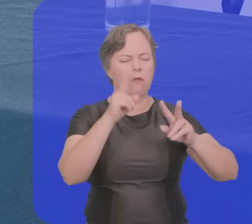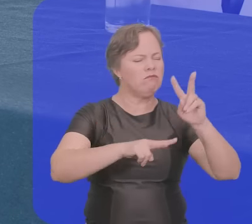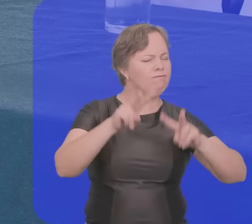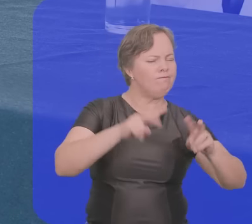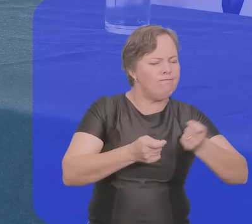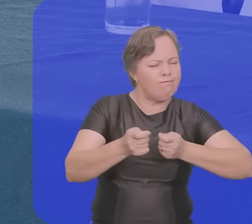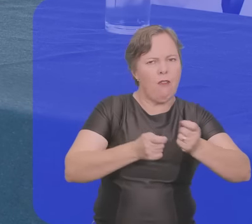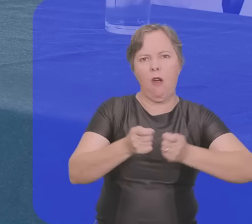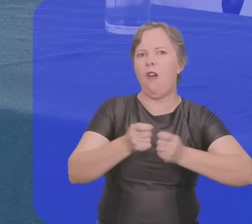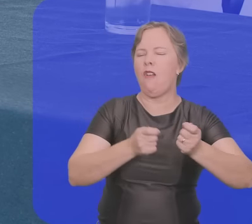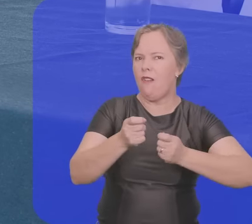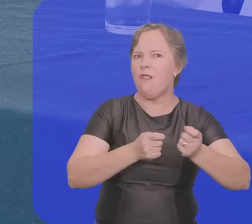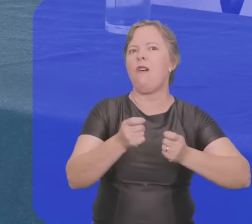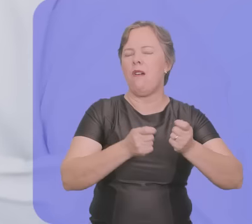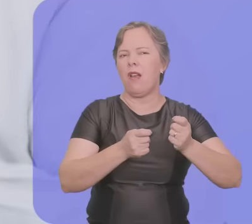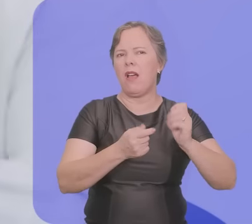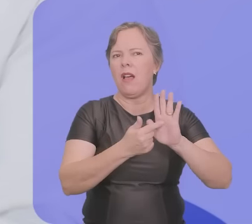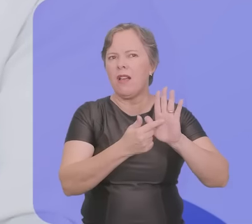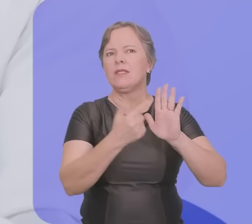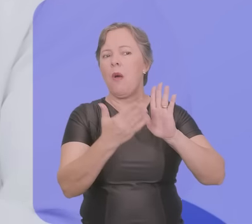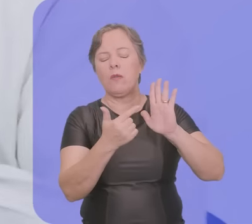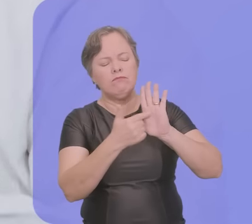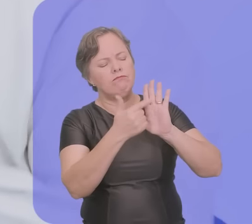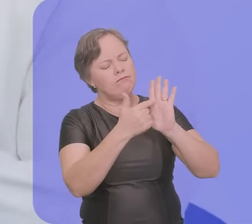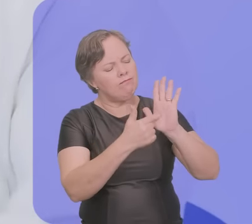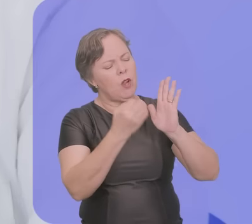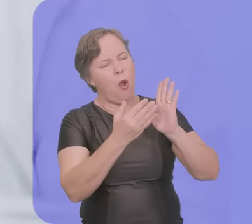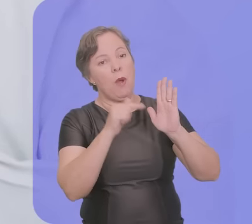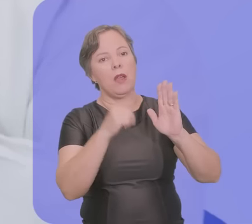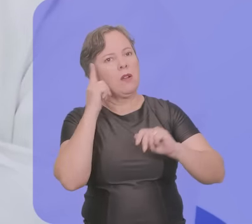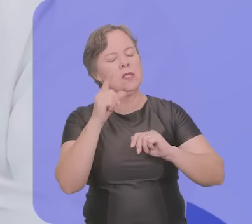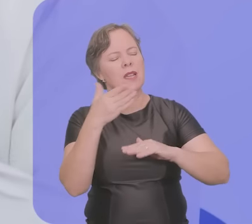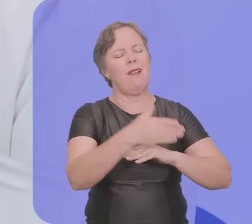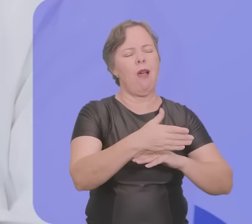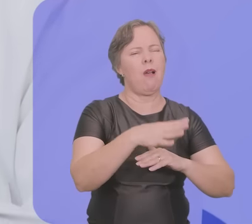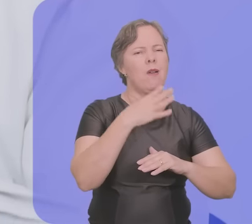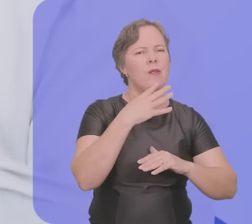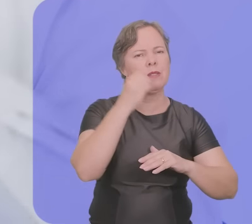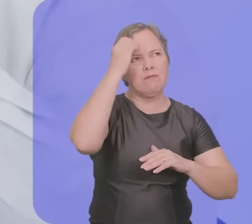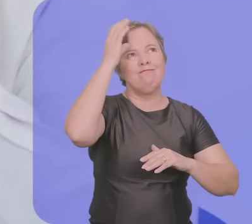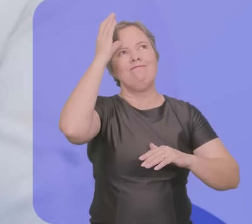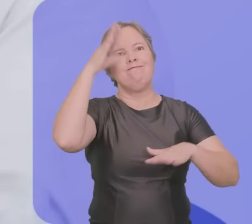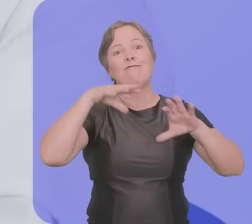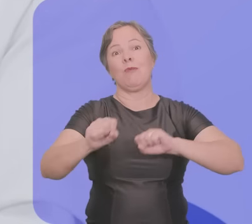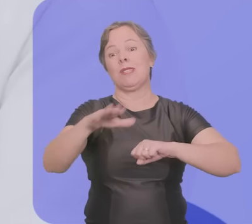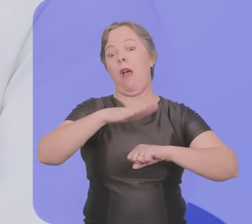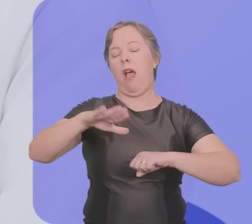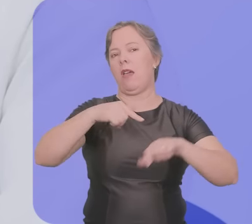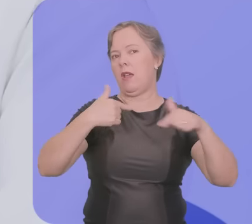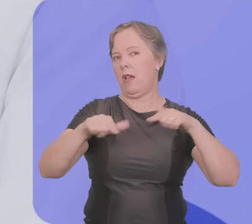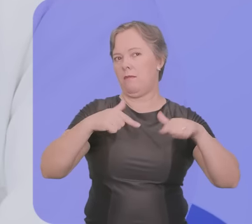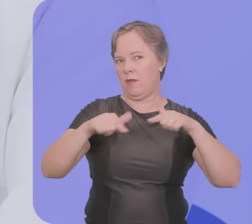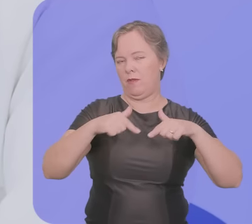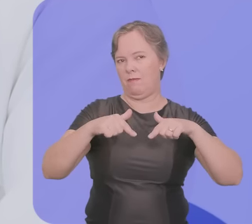precise monitorar determinado tipo de dados, ele mesmo consiga ir lá com a sua expertise, com a formação da sua área, com as suas perguntas,